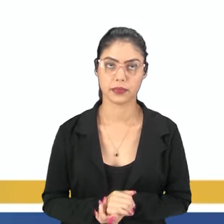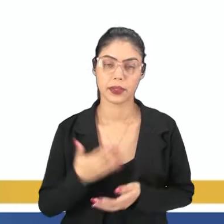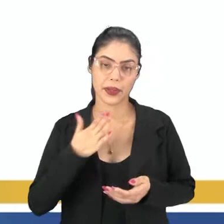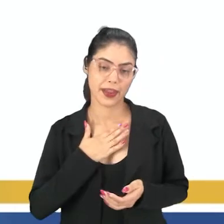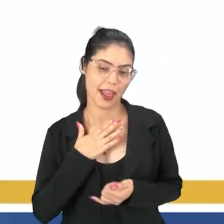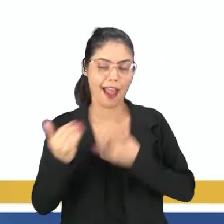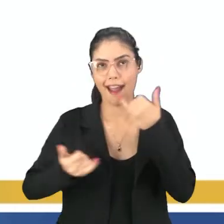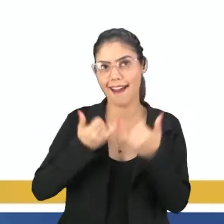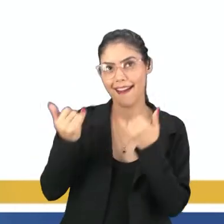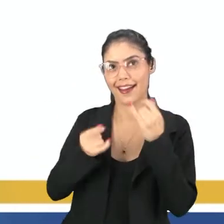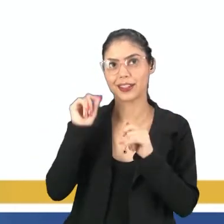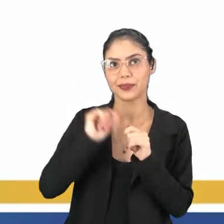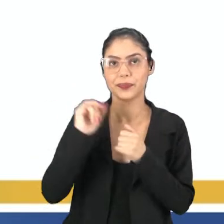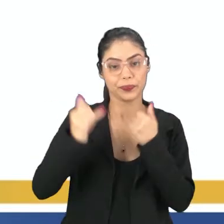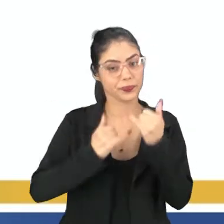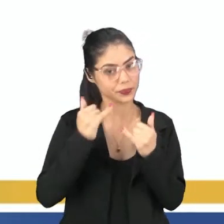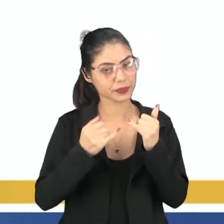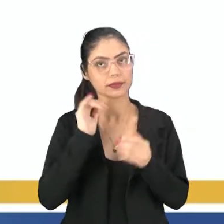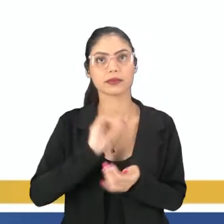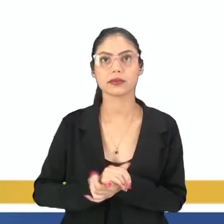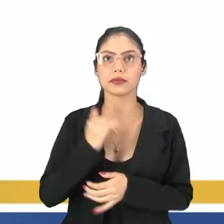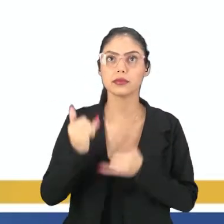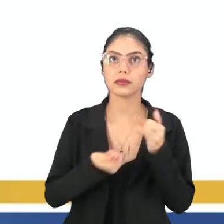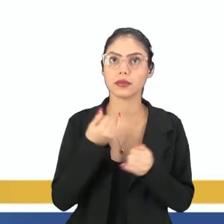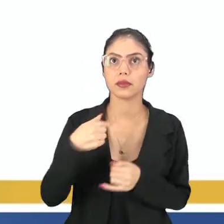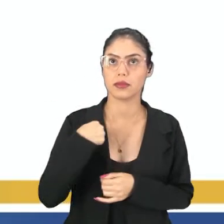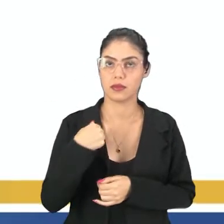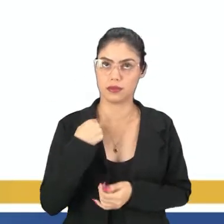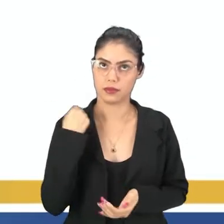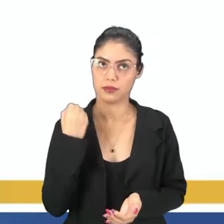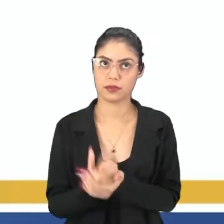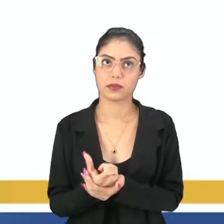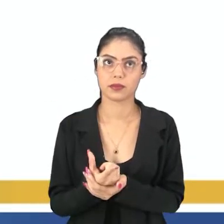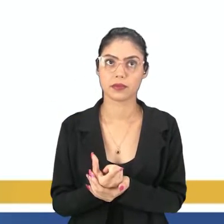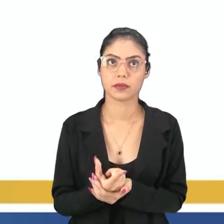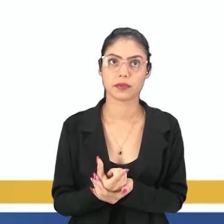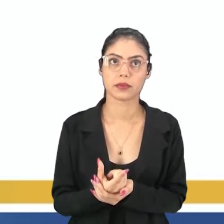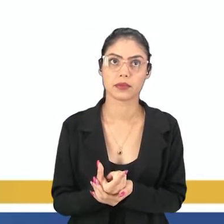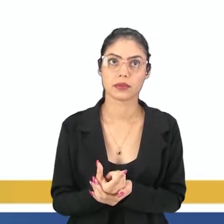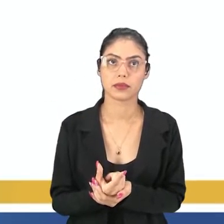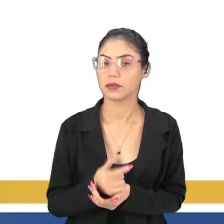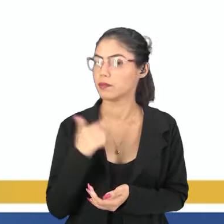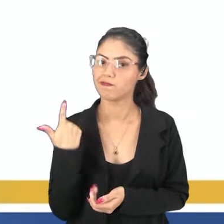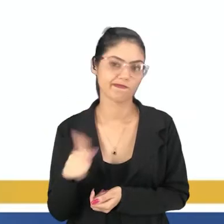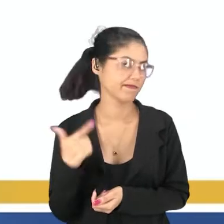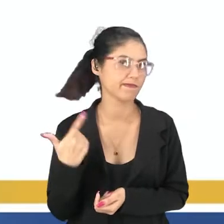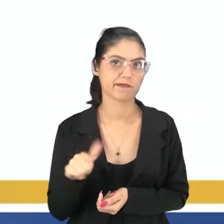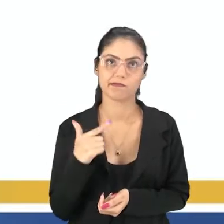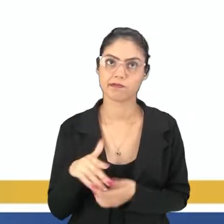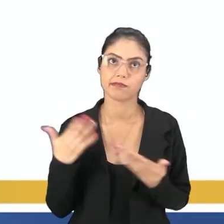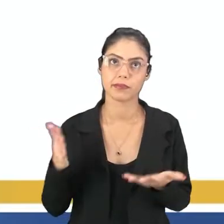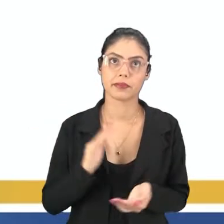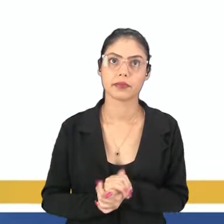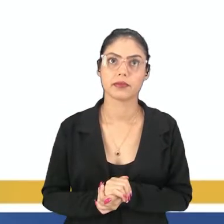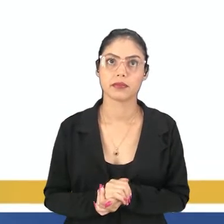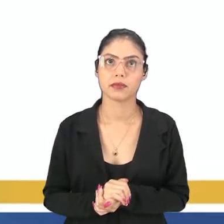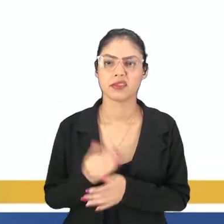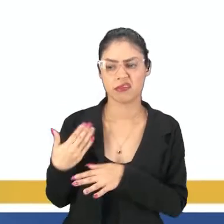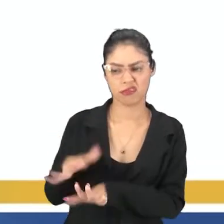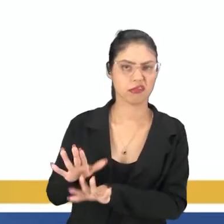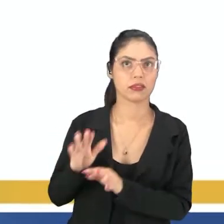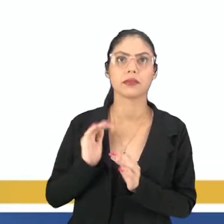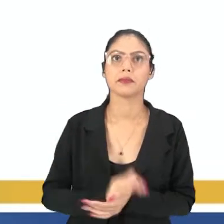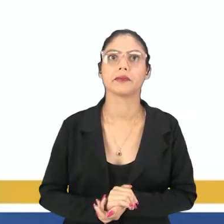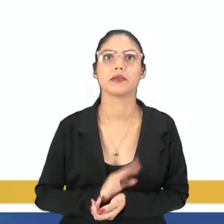Me divertia fazendo meus brinquedos. Brinquedos que a gente compra pronto, não tem graça.